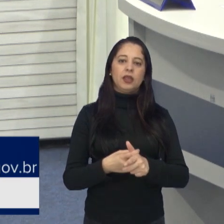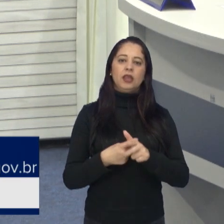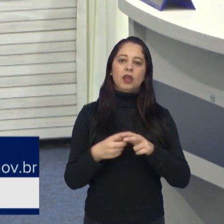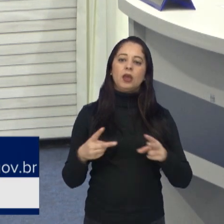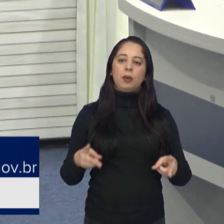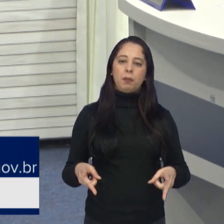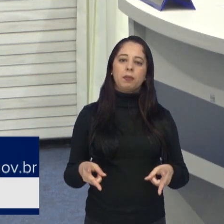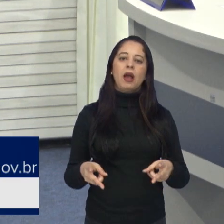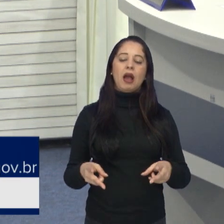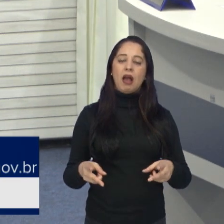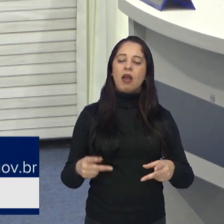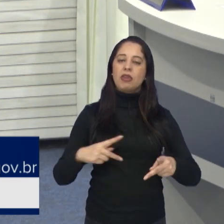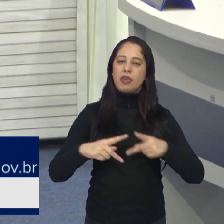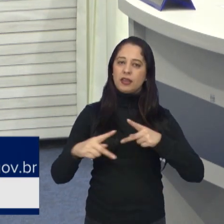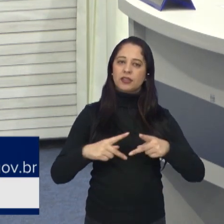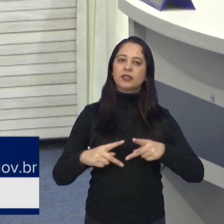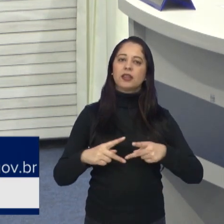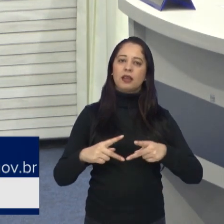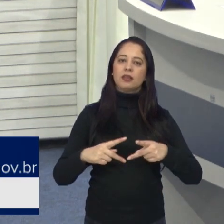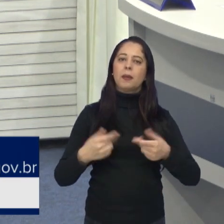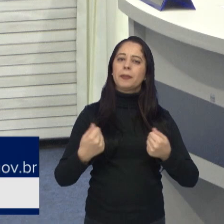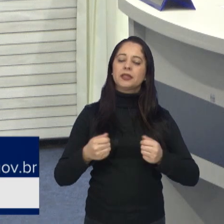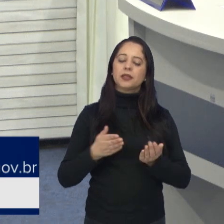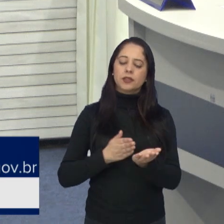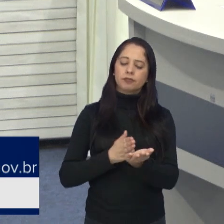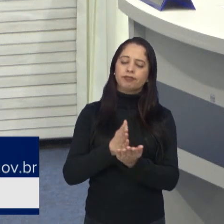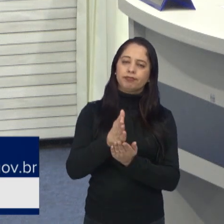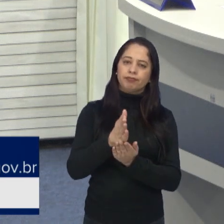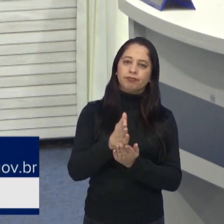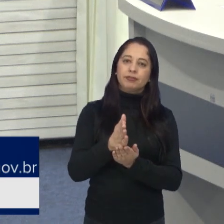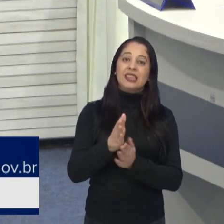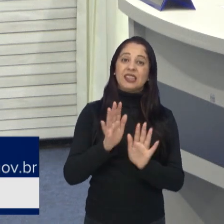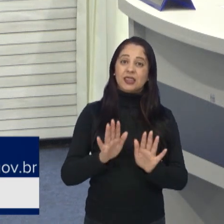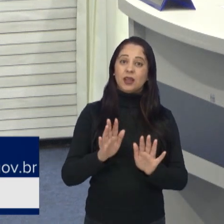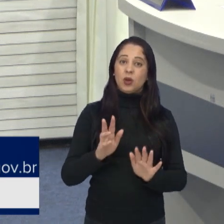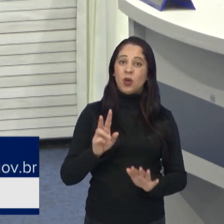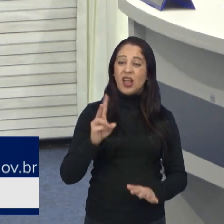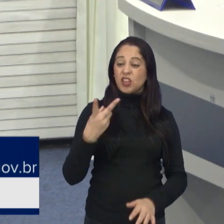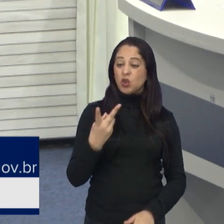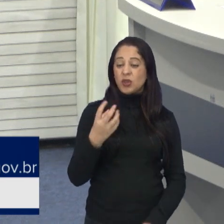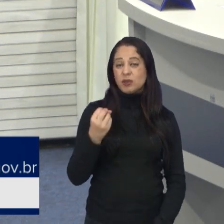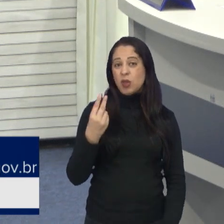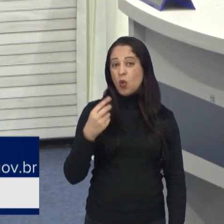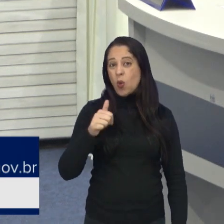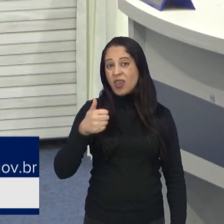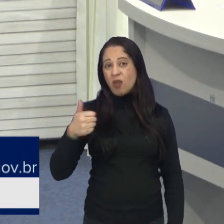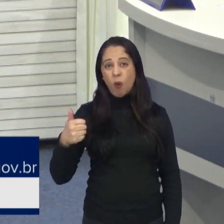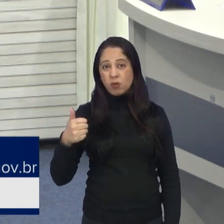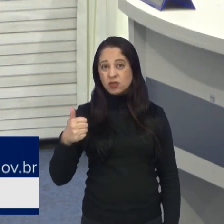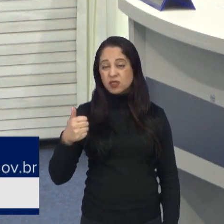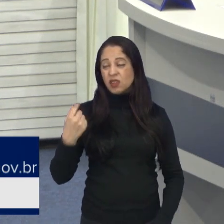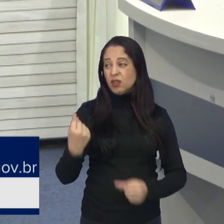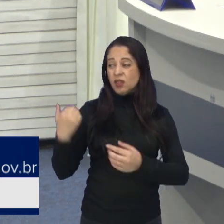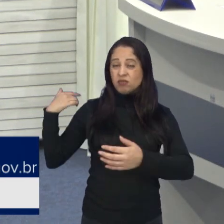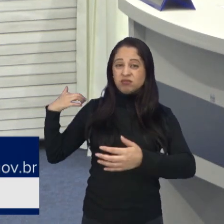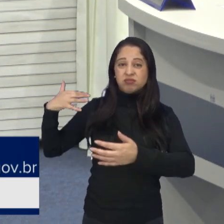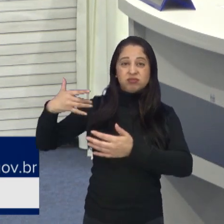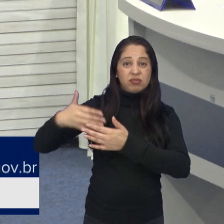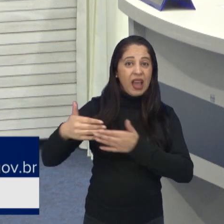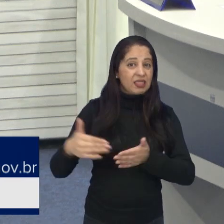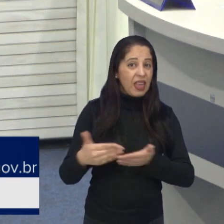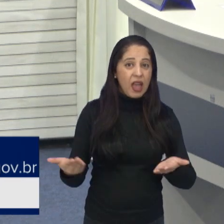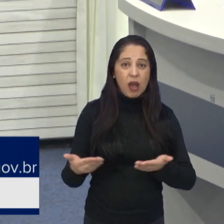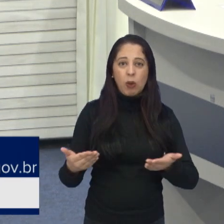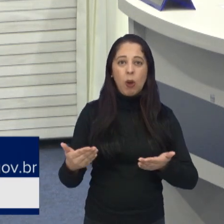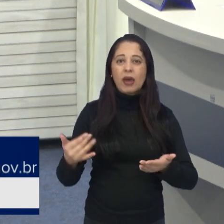daí e a cidade tem que caminhar sempre para frente, lembrando que desde 2011 não tinha uma anistia desse porte na cidade.